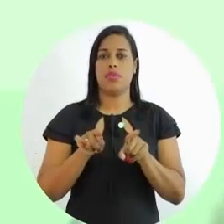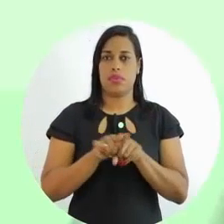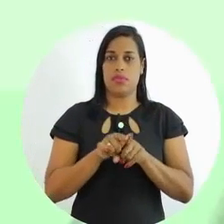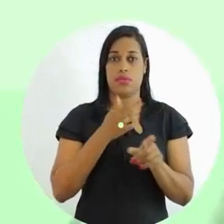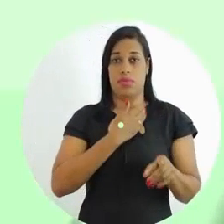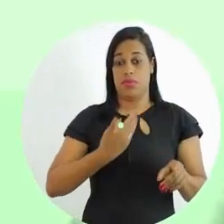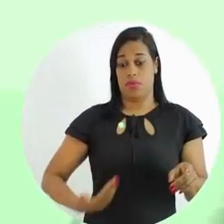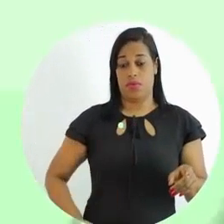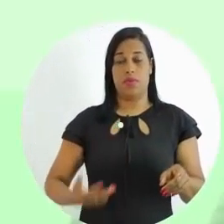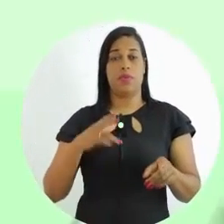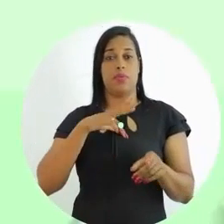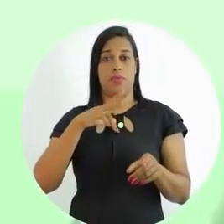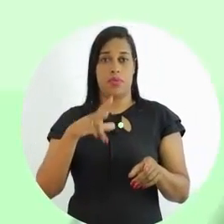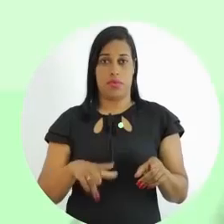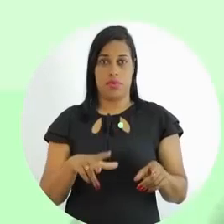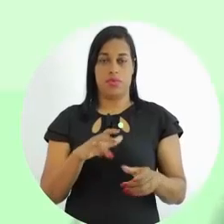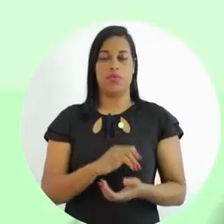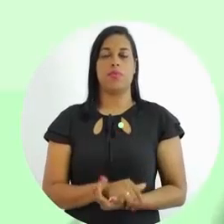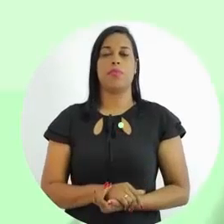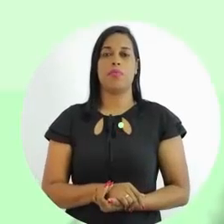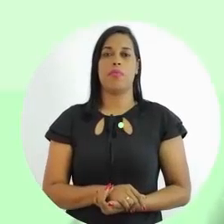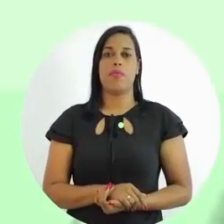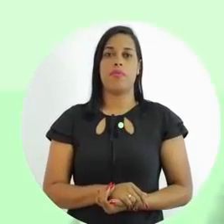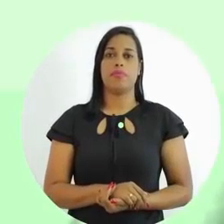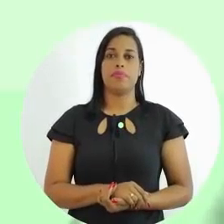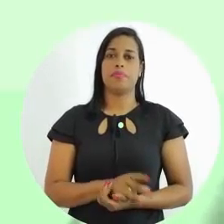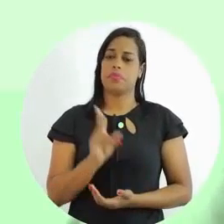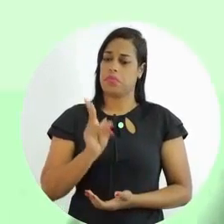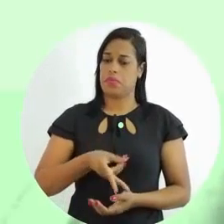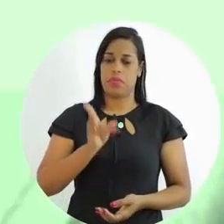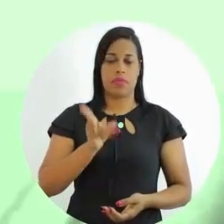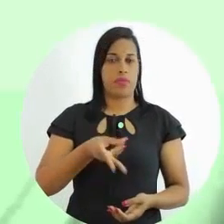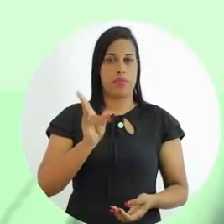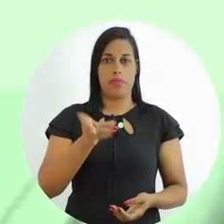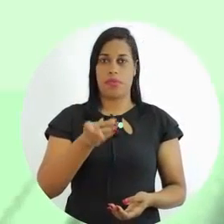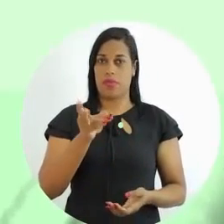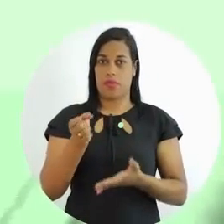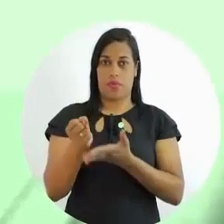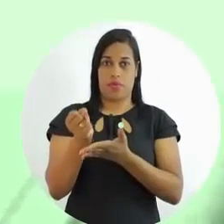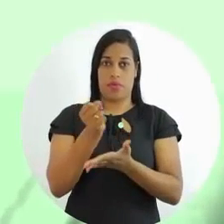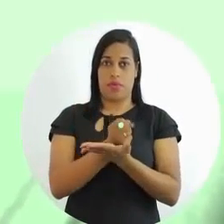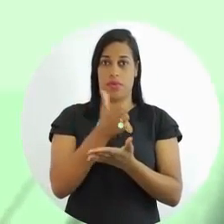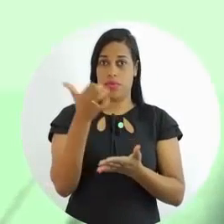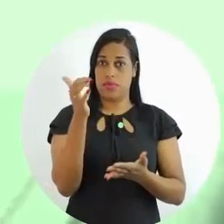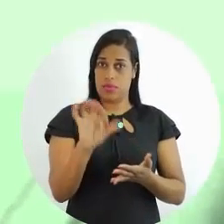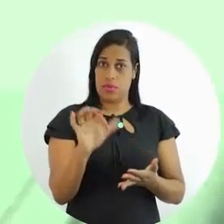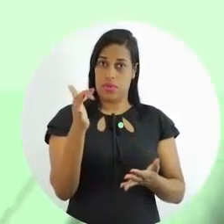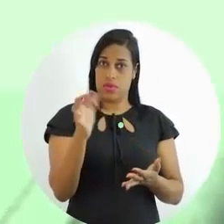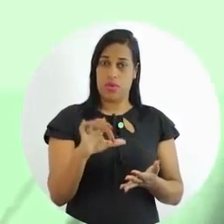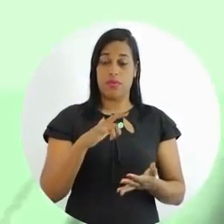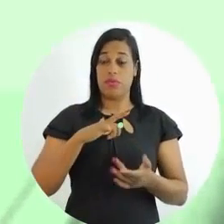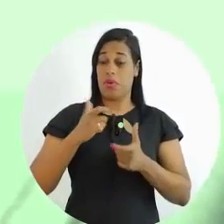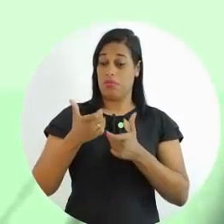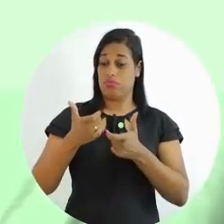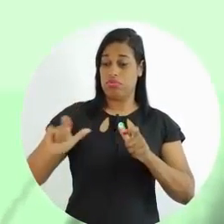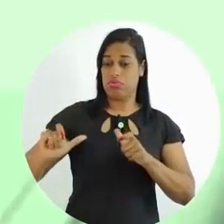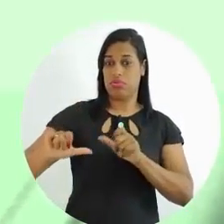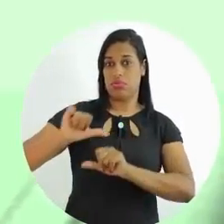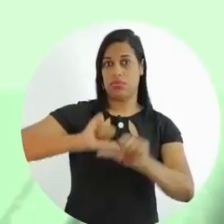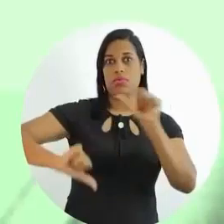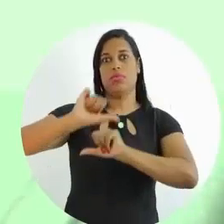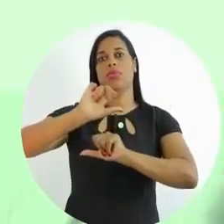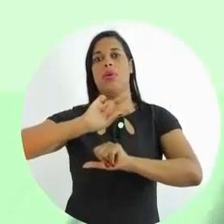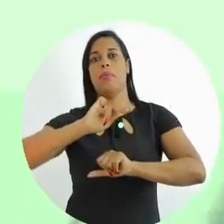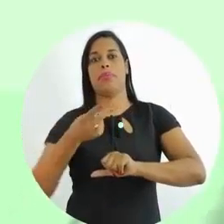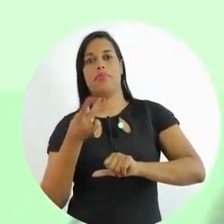implementadas pelo governo português. E, seguindo o século XIX, a gente tem uma grande